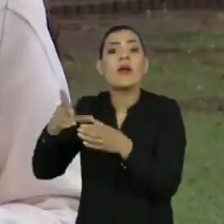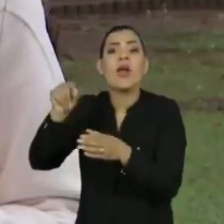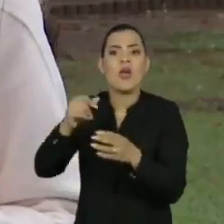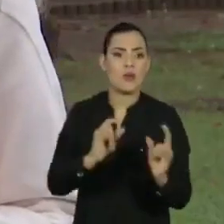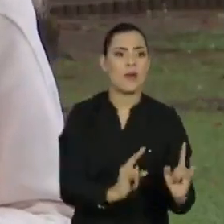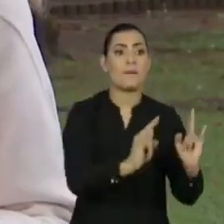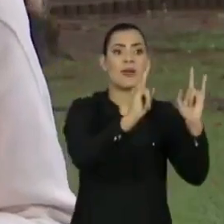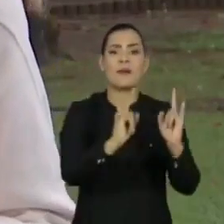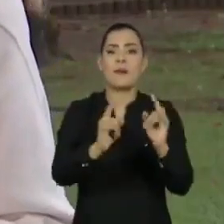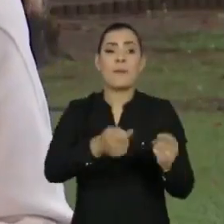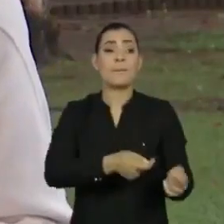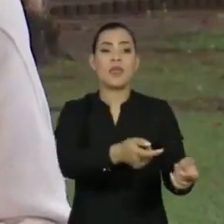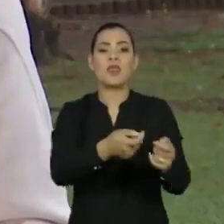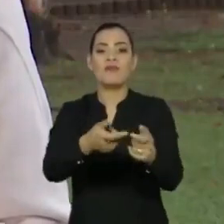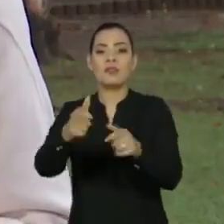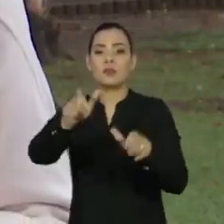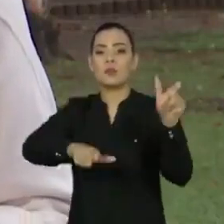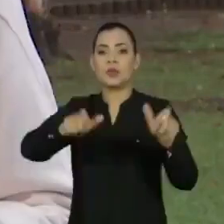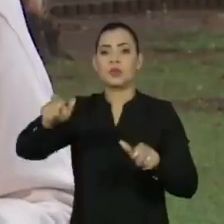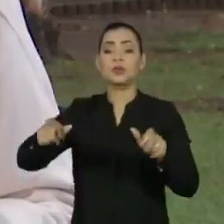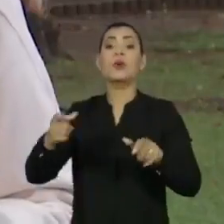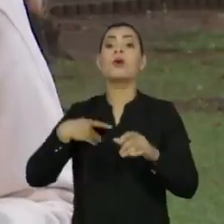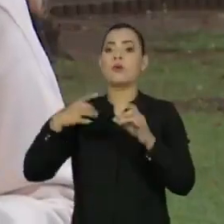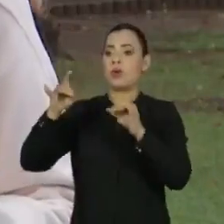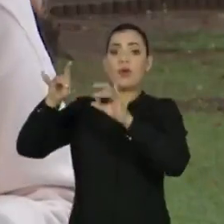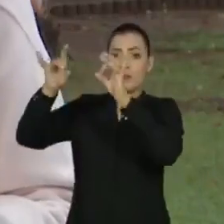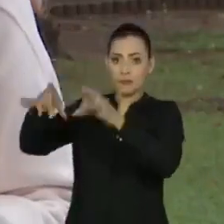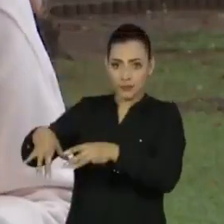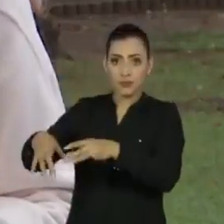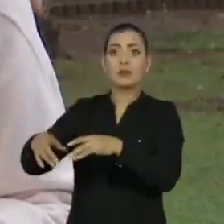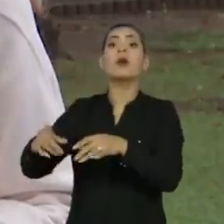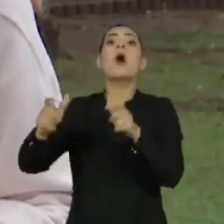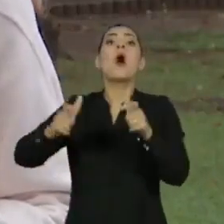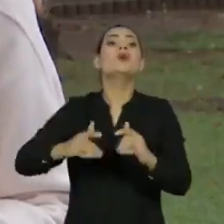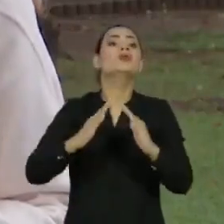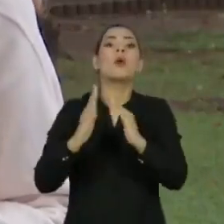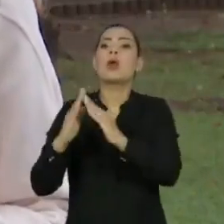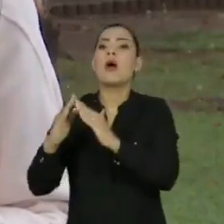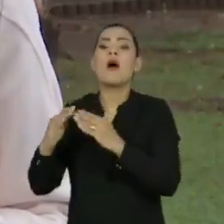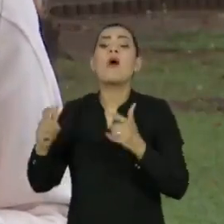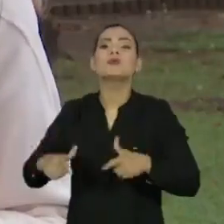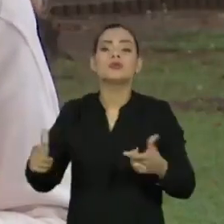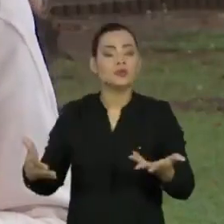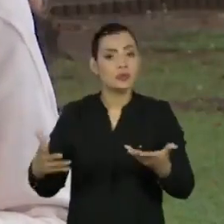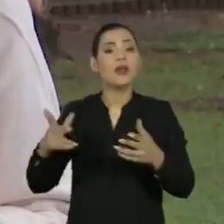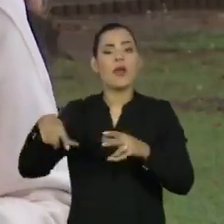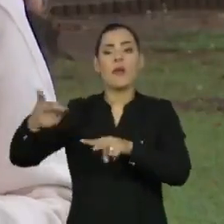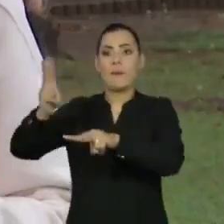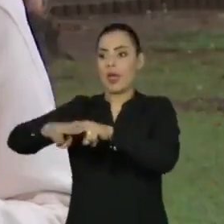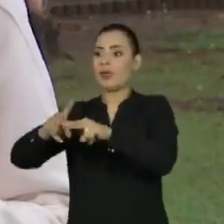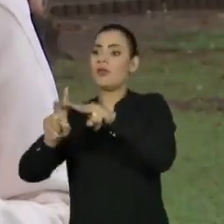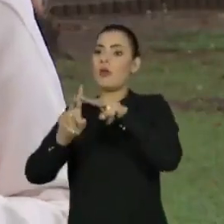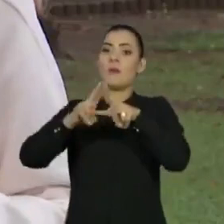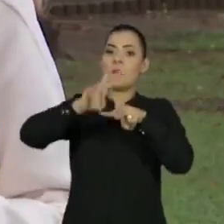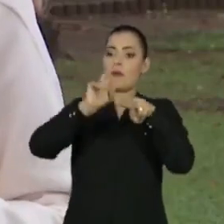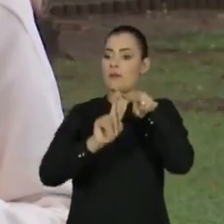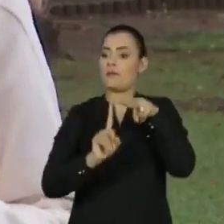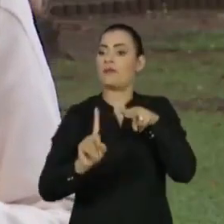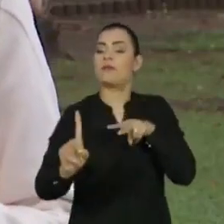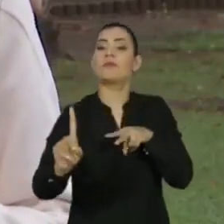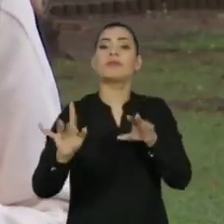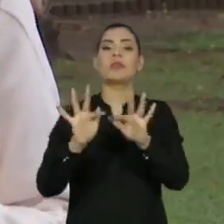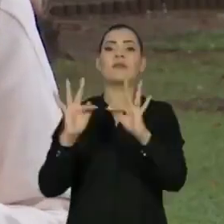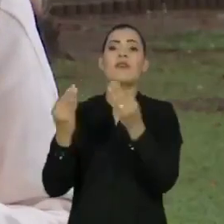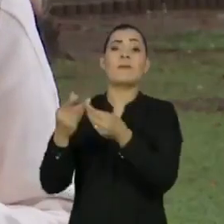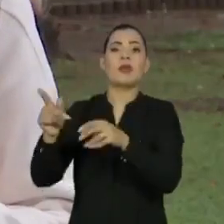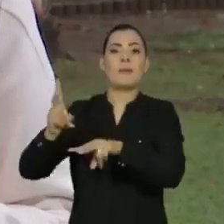de benefício para aqueles integrantes que saíram da cadeia e não têm onde morar, e também para parentes de presos. A OAB